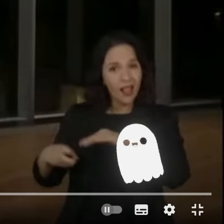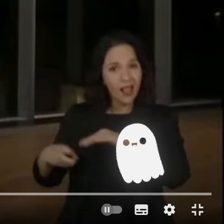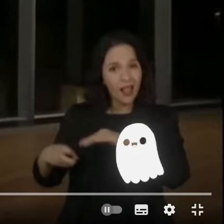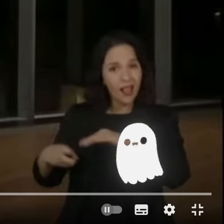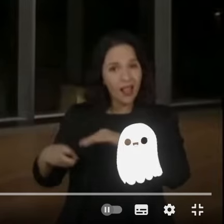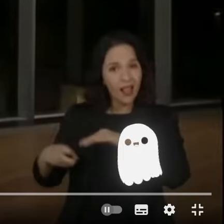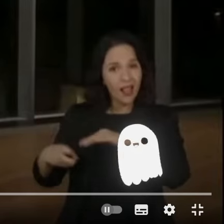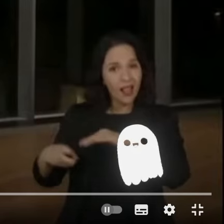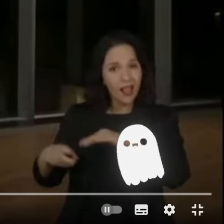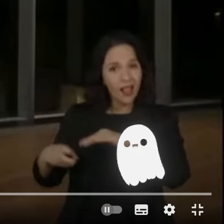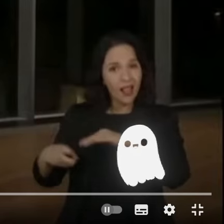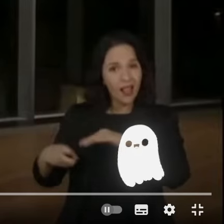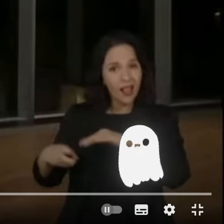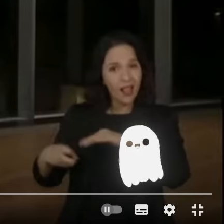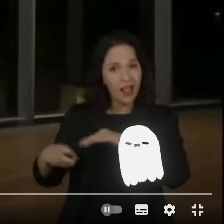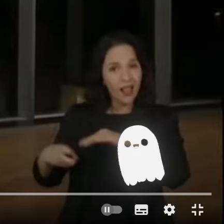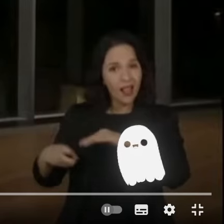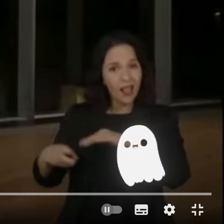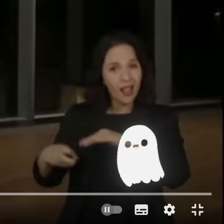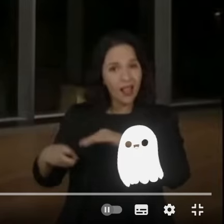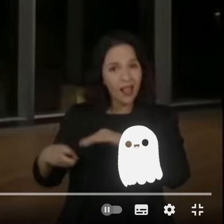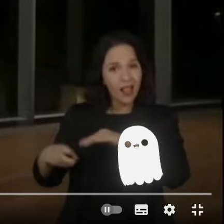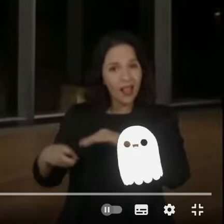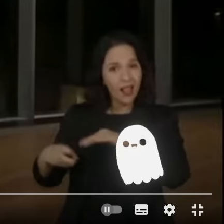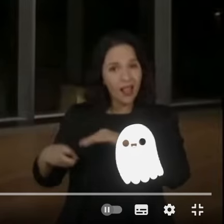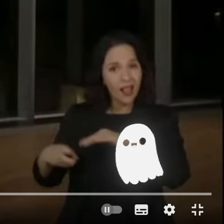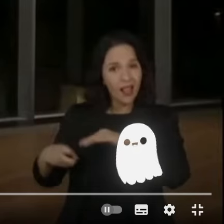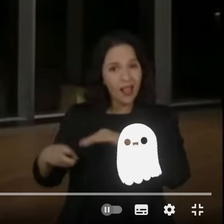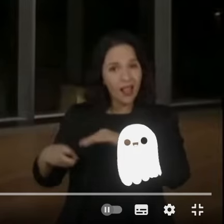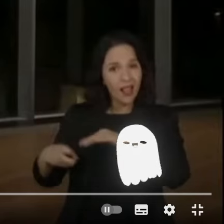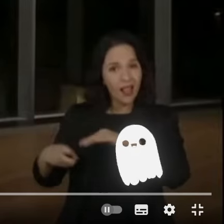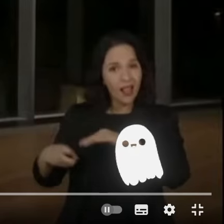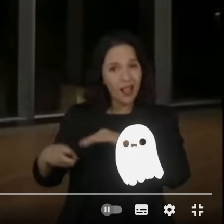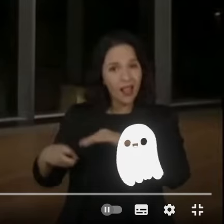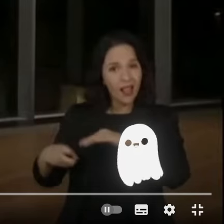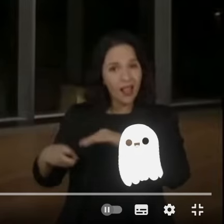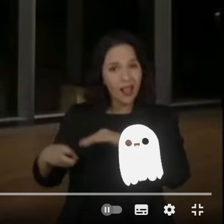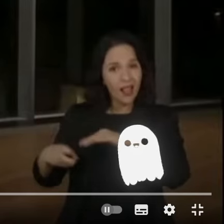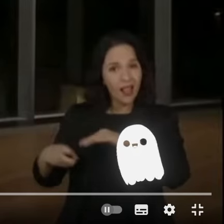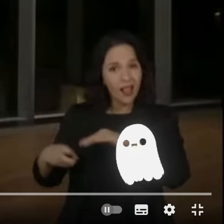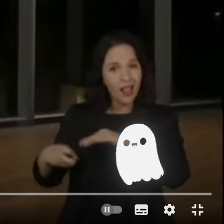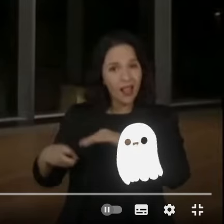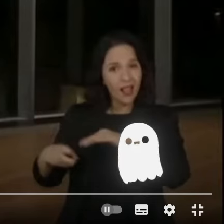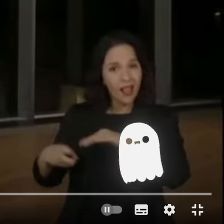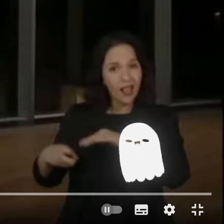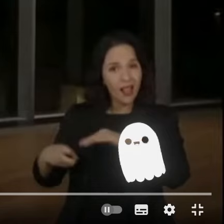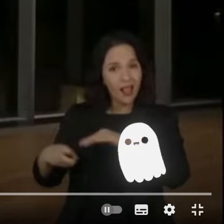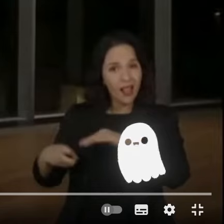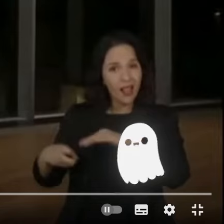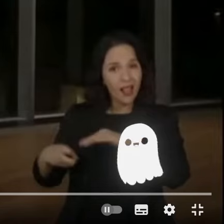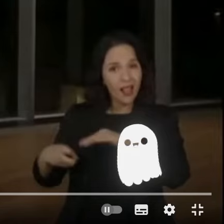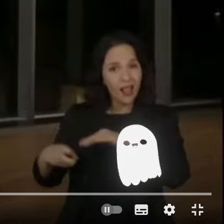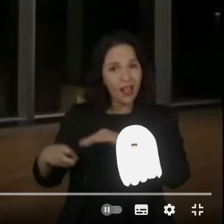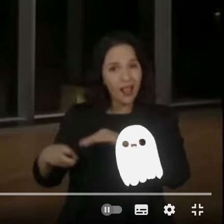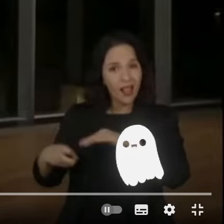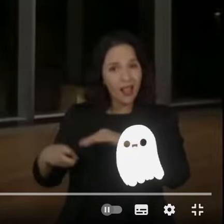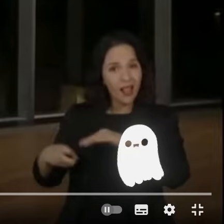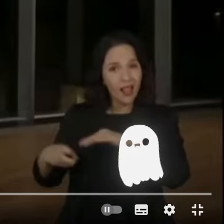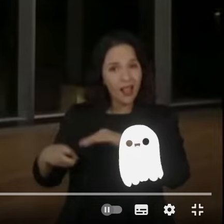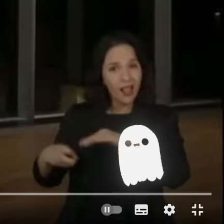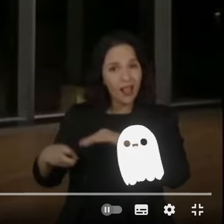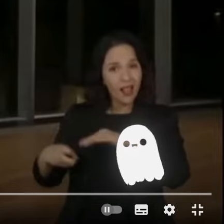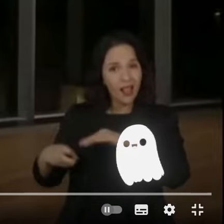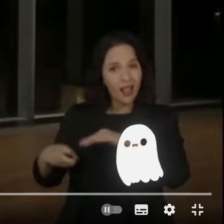cantora, né, Bel? Verdade, a minha mãe, além de ser cantora, ela era professora de português, inglês e latim. Isabel, não! Filho da puta!